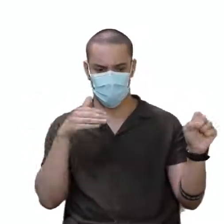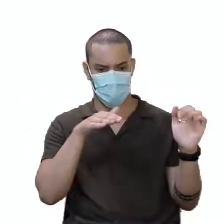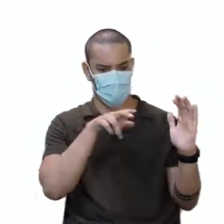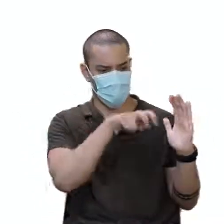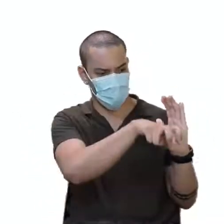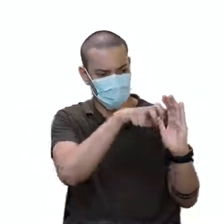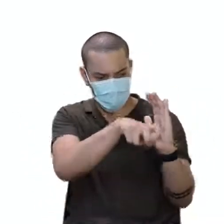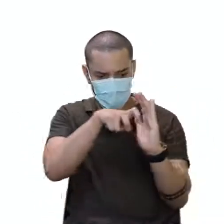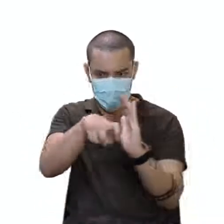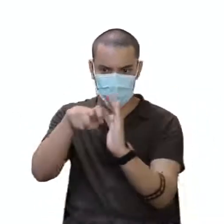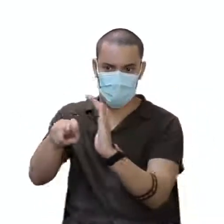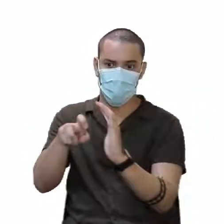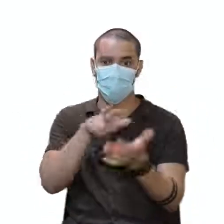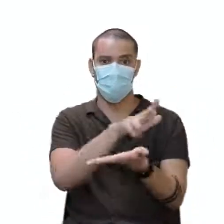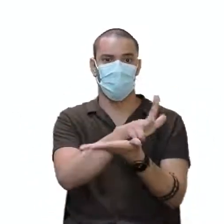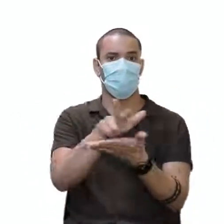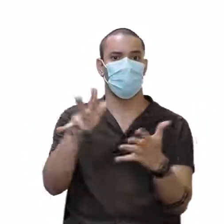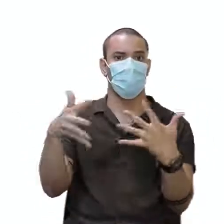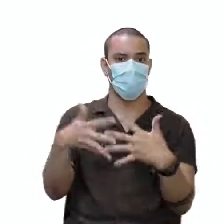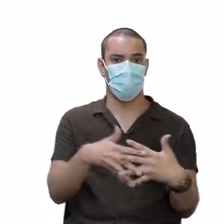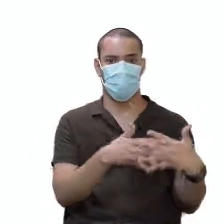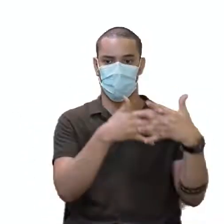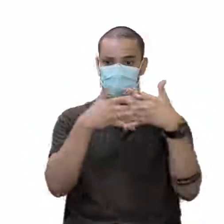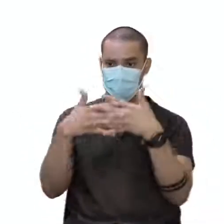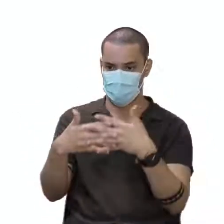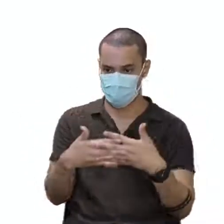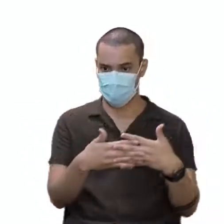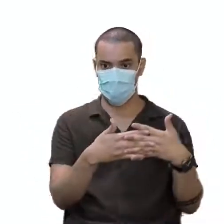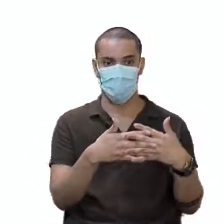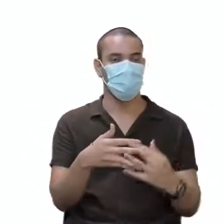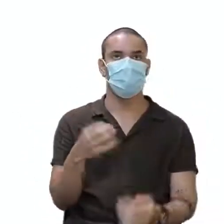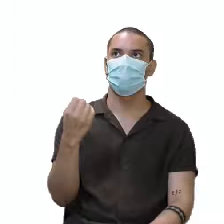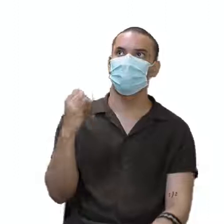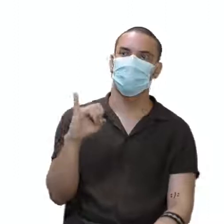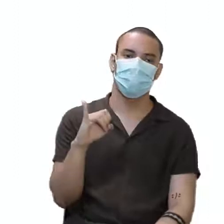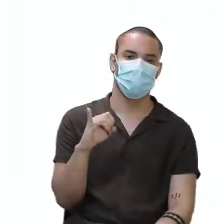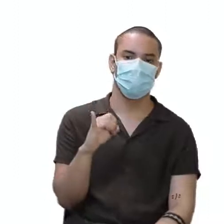abrigar vários caminhões, não é isso? Se for